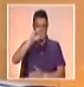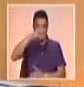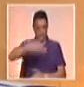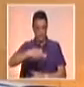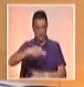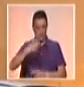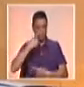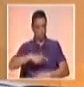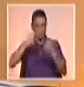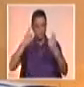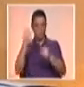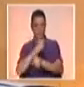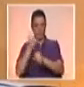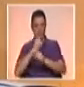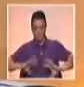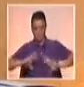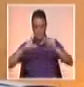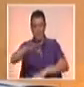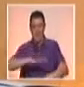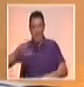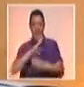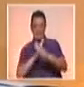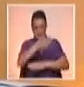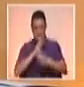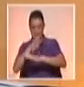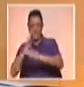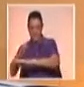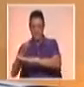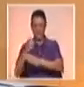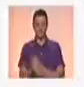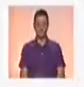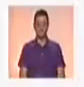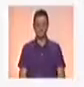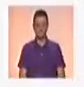dicionário reconhecido já pelo trabalho desenvolvido na área das acessibilidades.